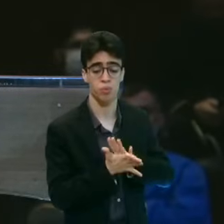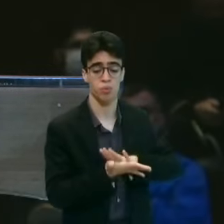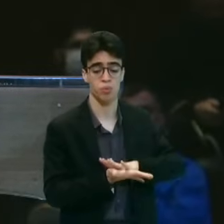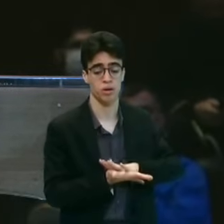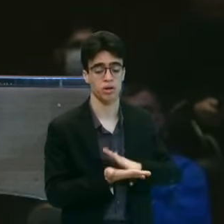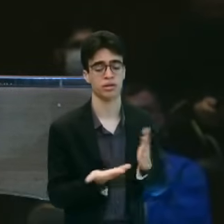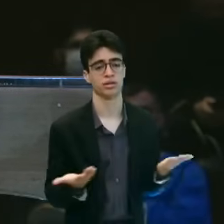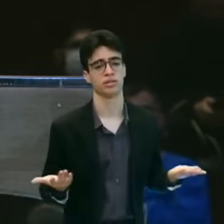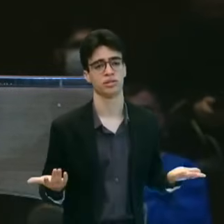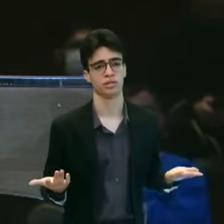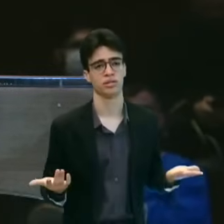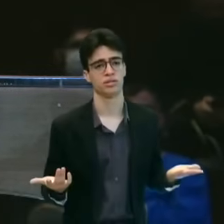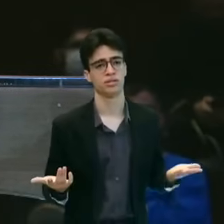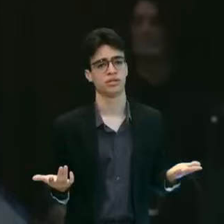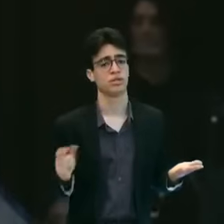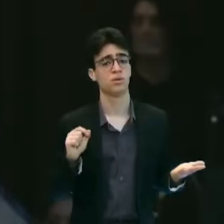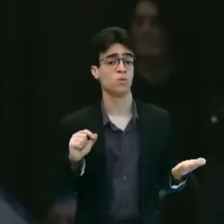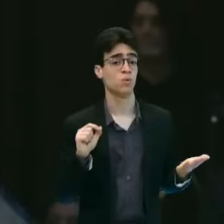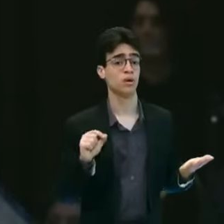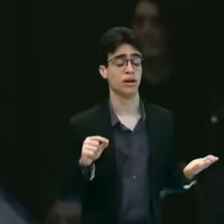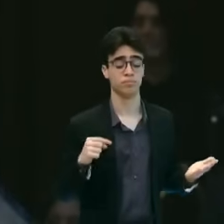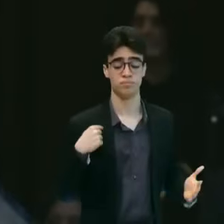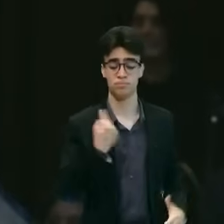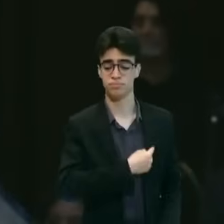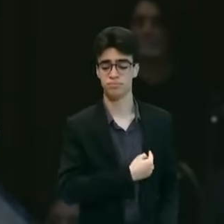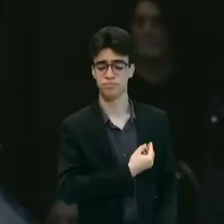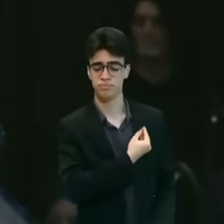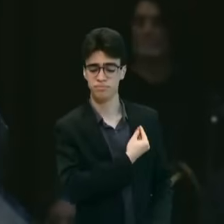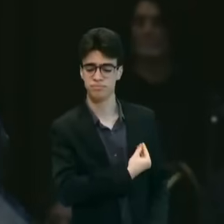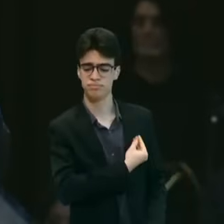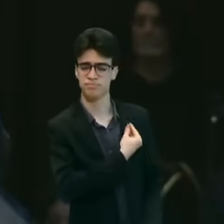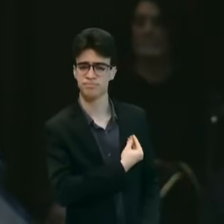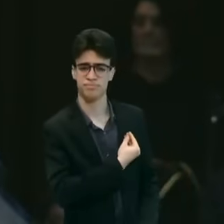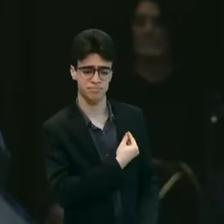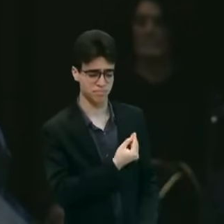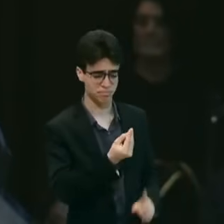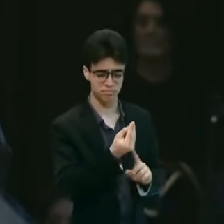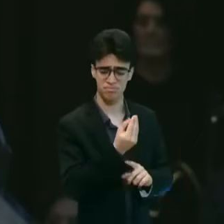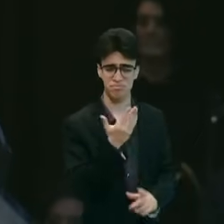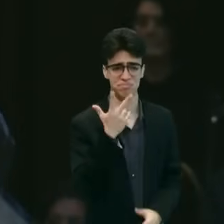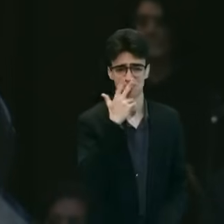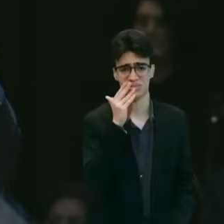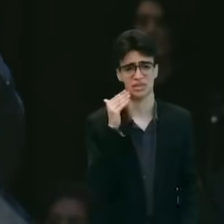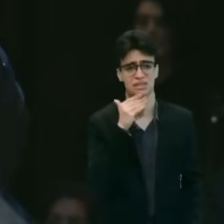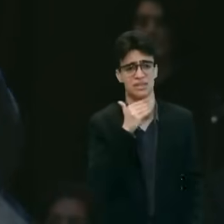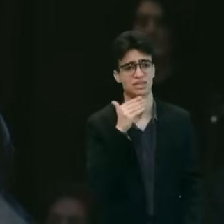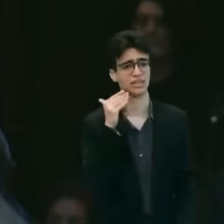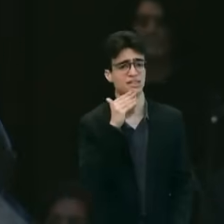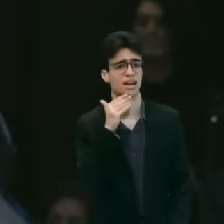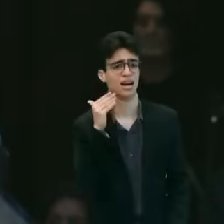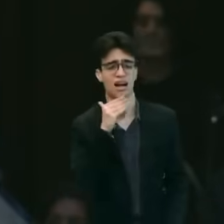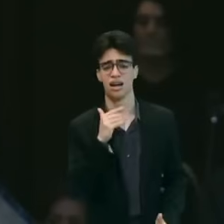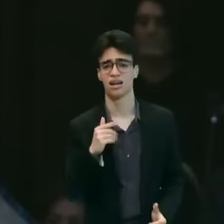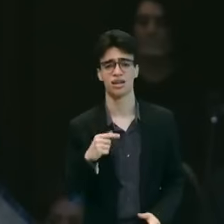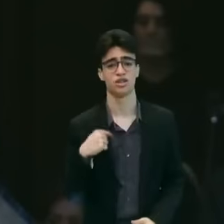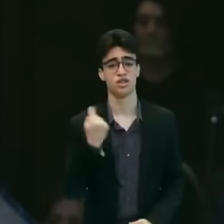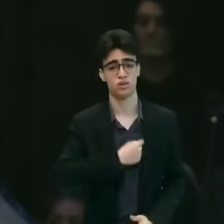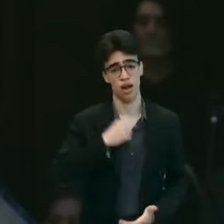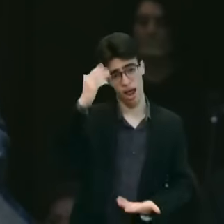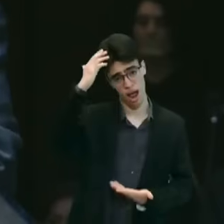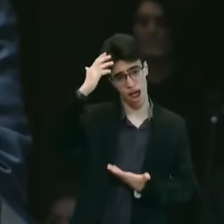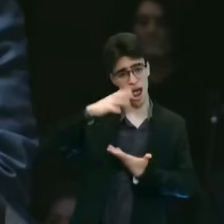para nós. A nossa vida fica desfigurada, a nossa alma